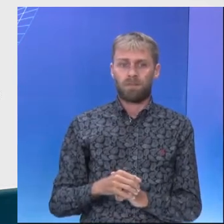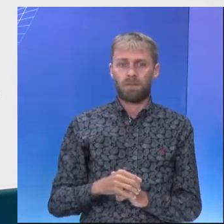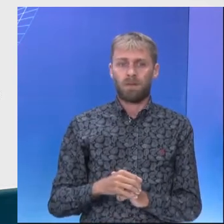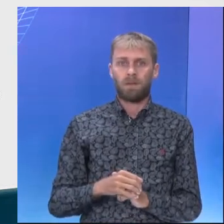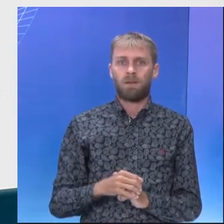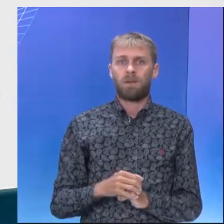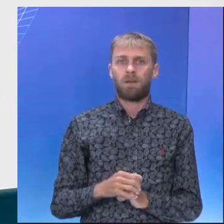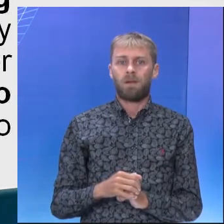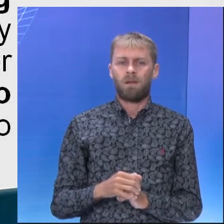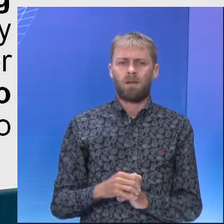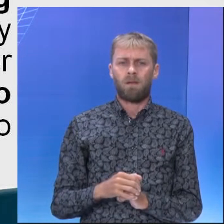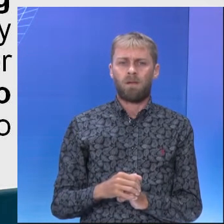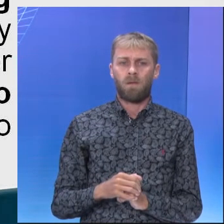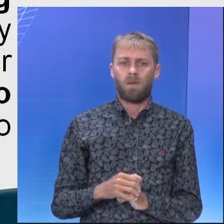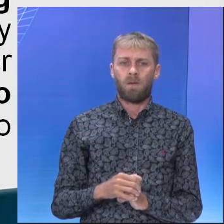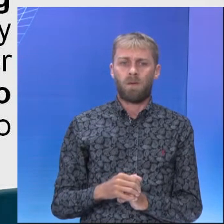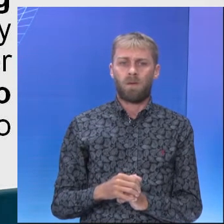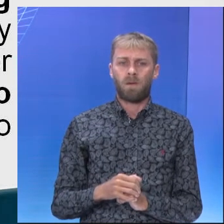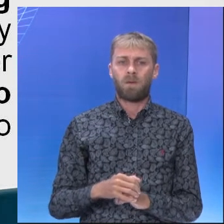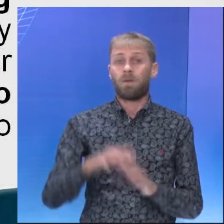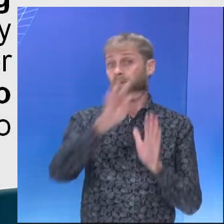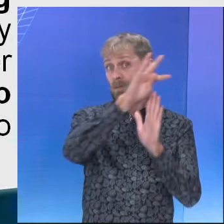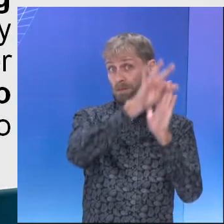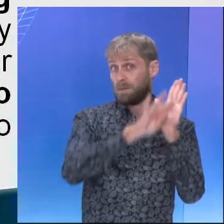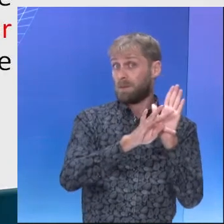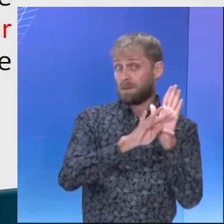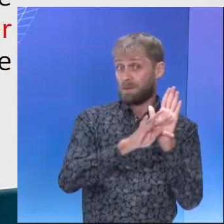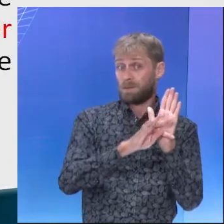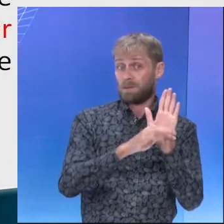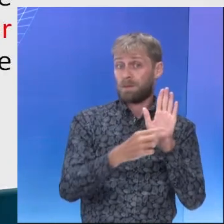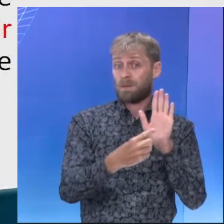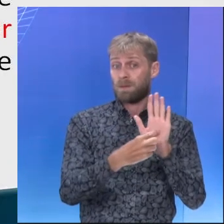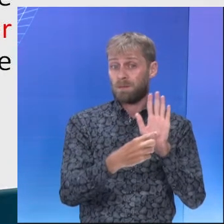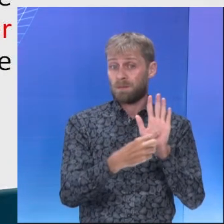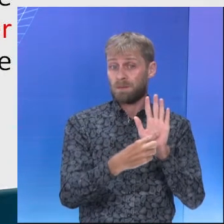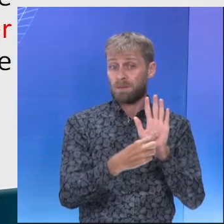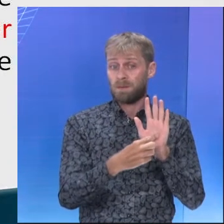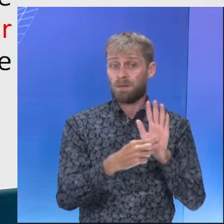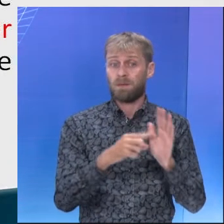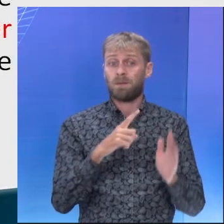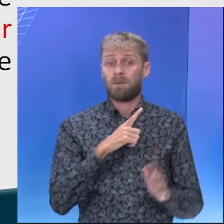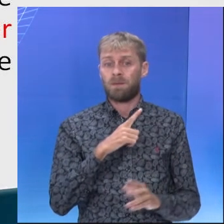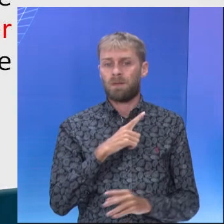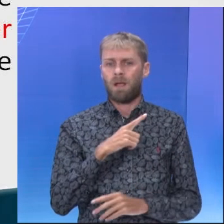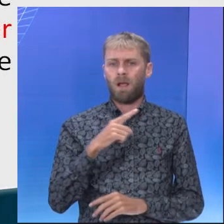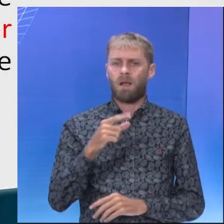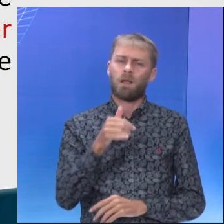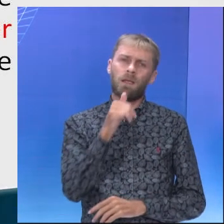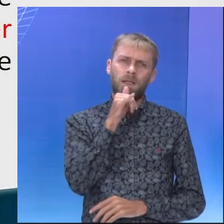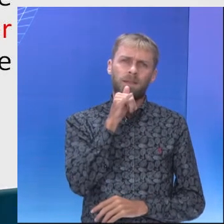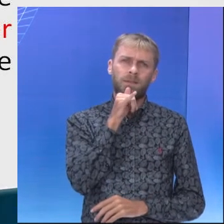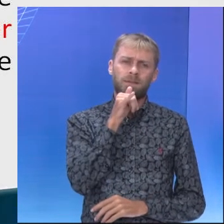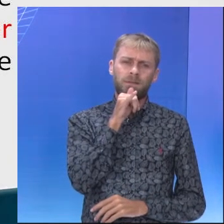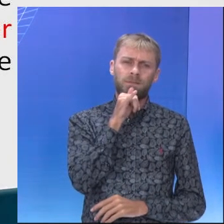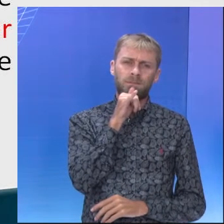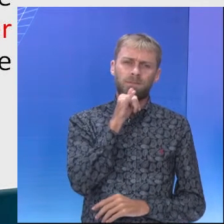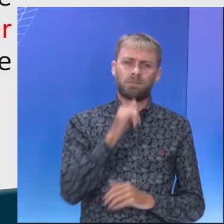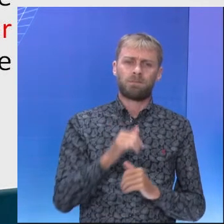up. Então, num texto como esse, nós temos aqui, ó,